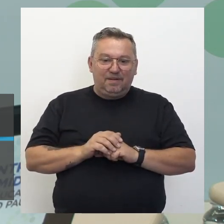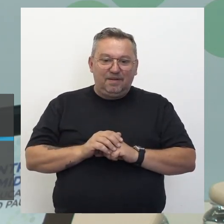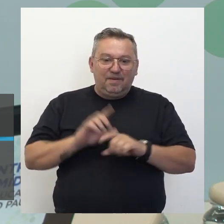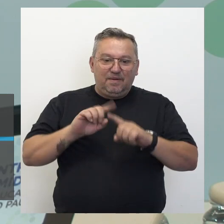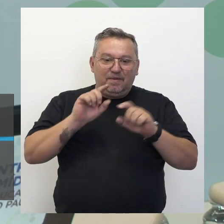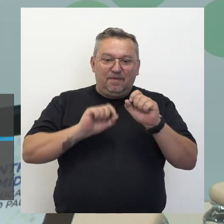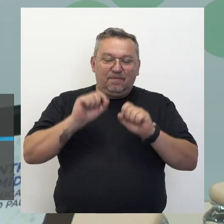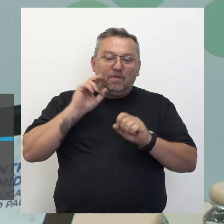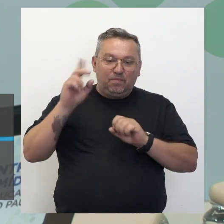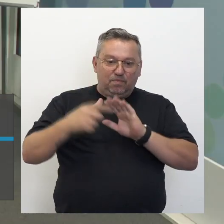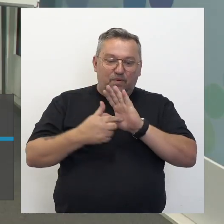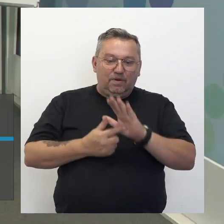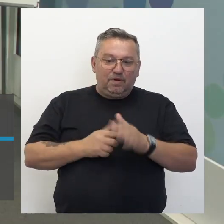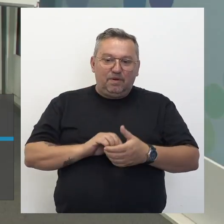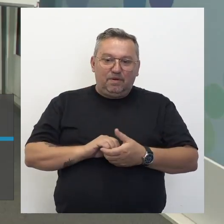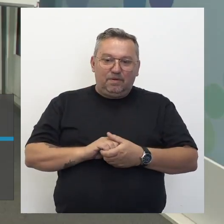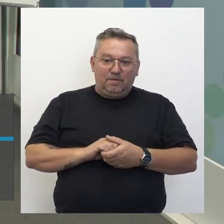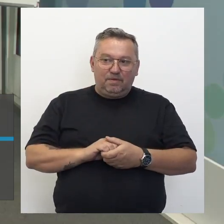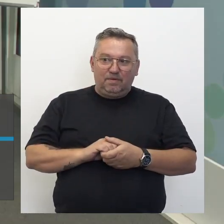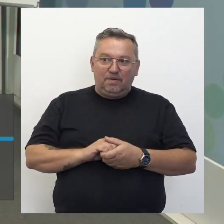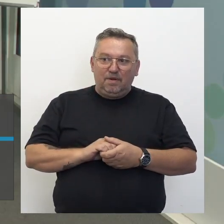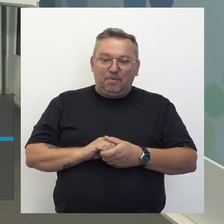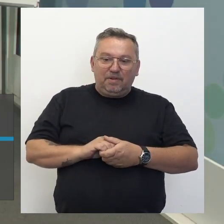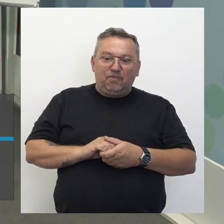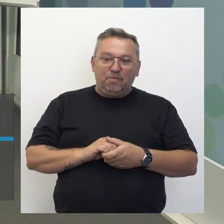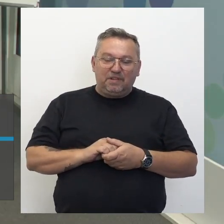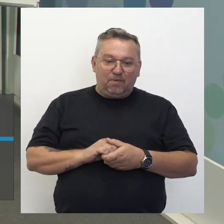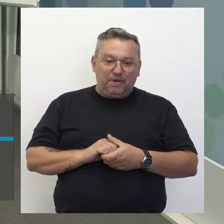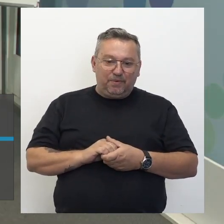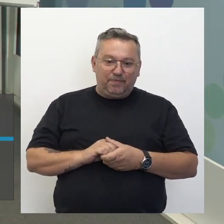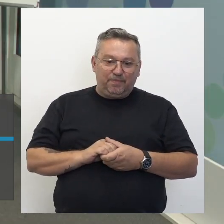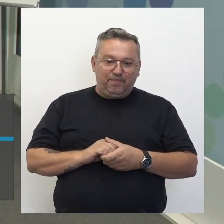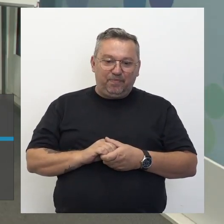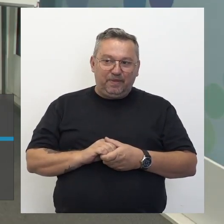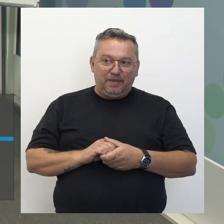lá, Simone. Vamos entender aqui para quem ainda ficou com dúvida.